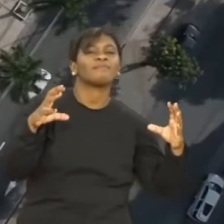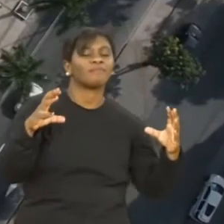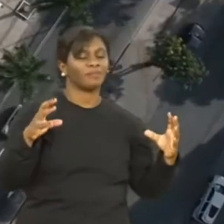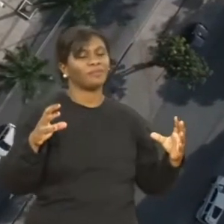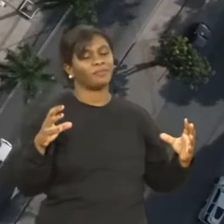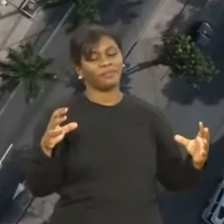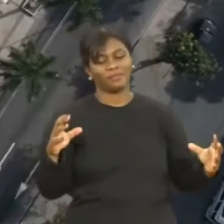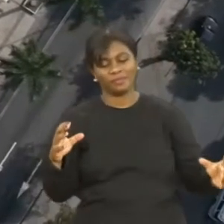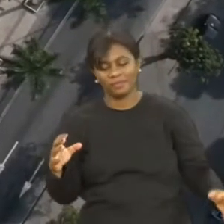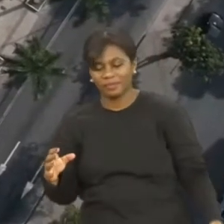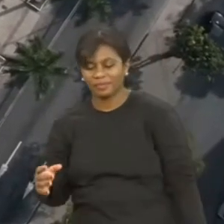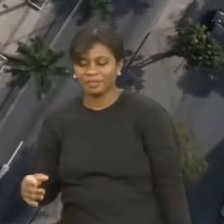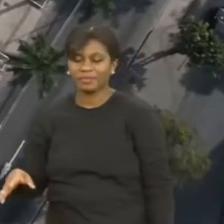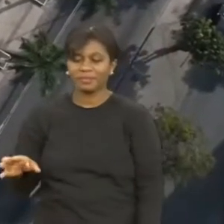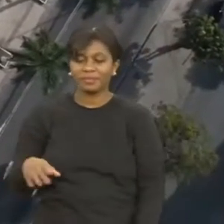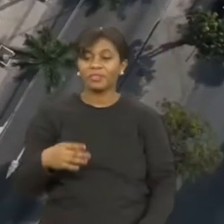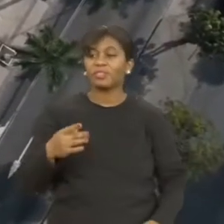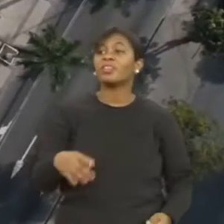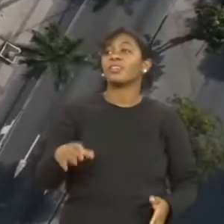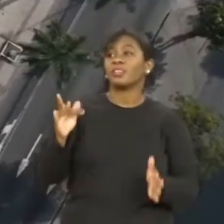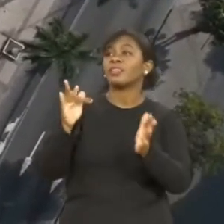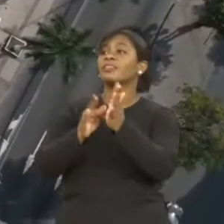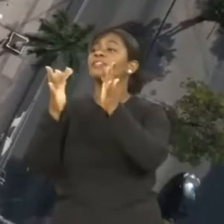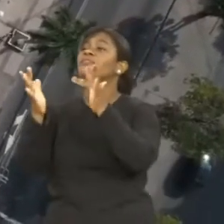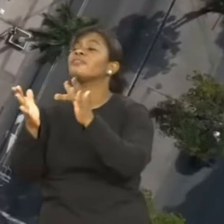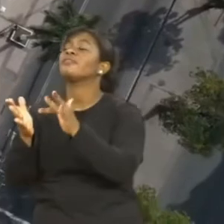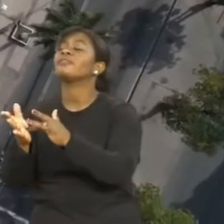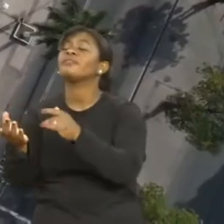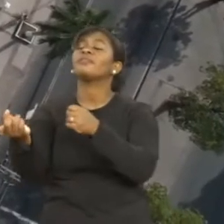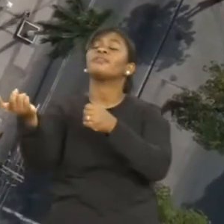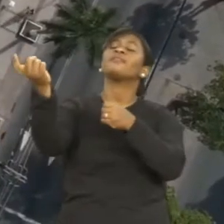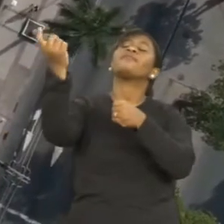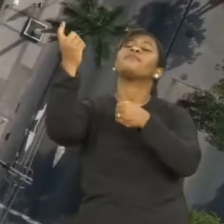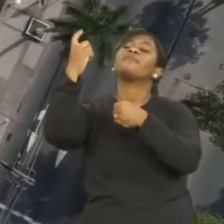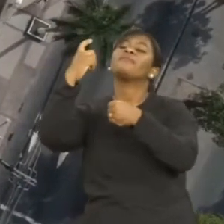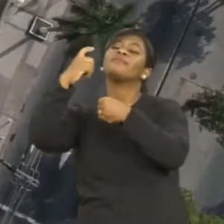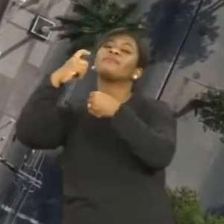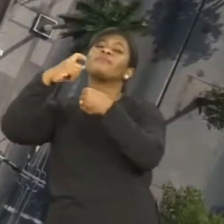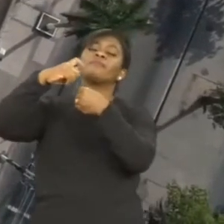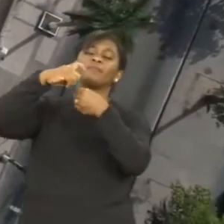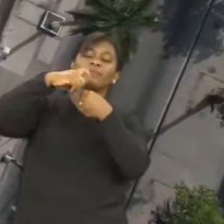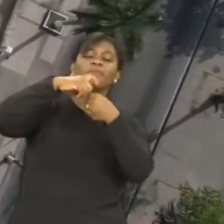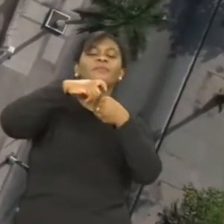dia em que tu virás. Em que tu